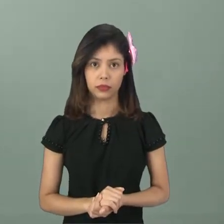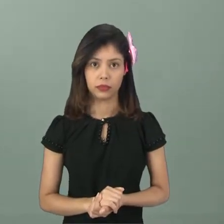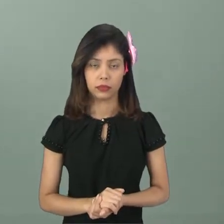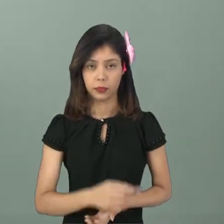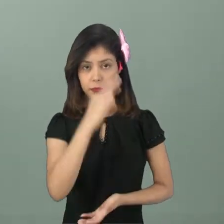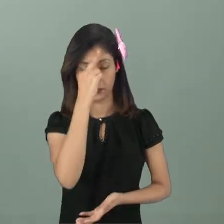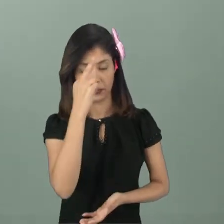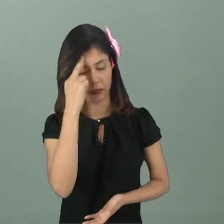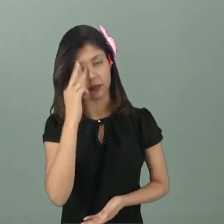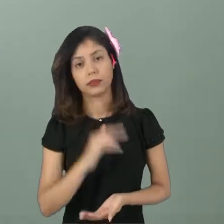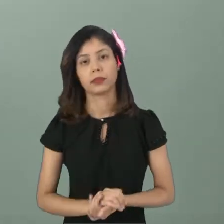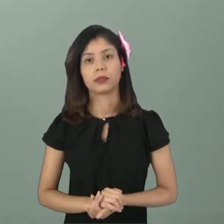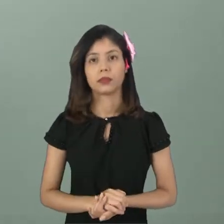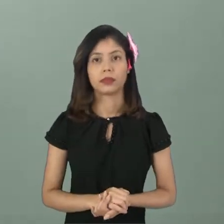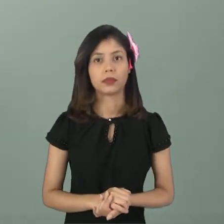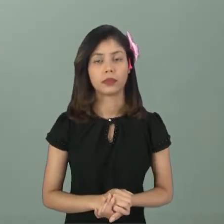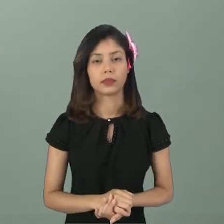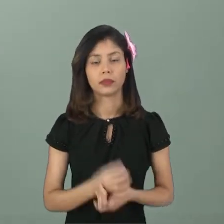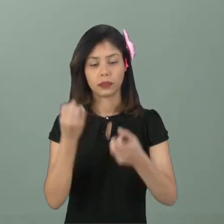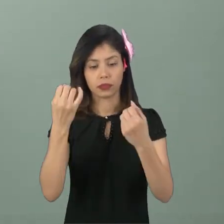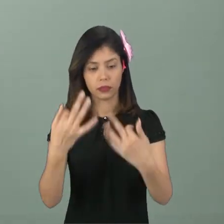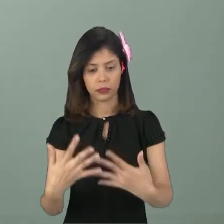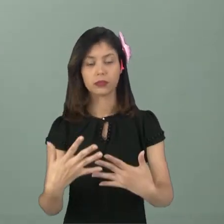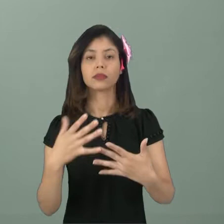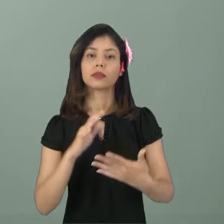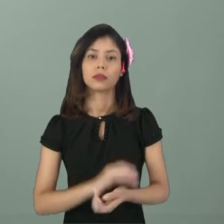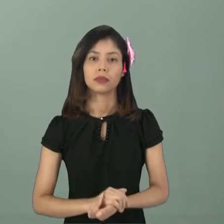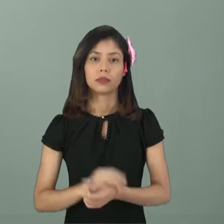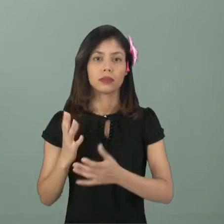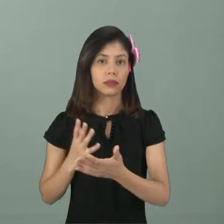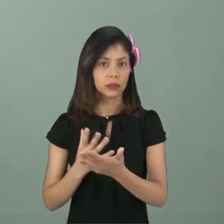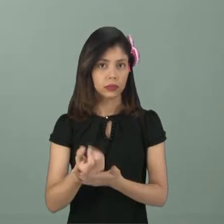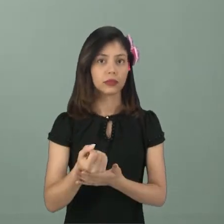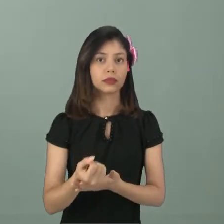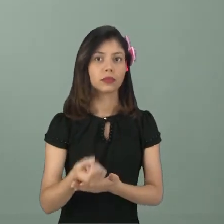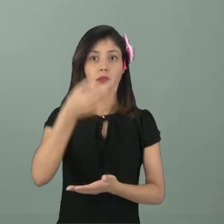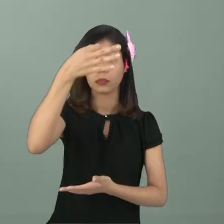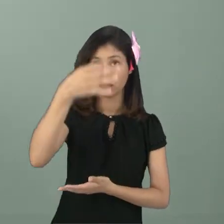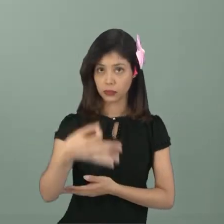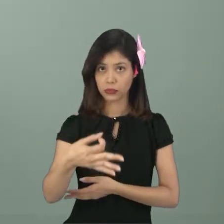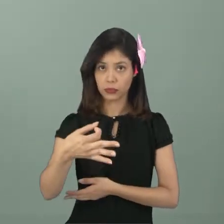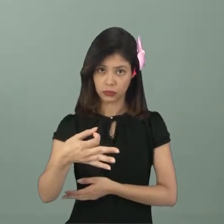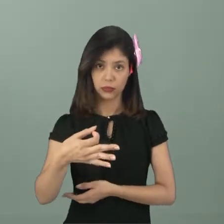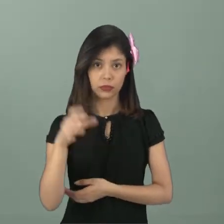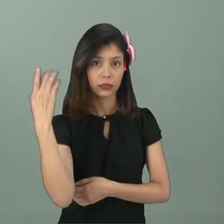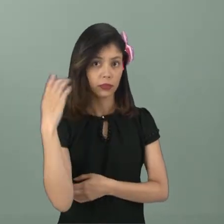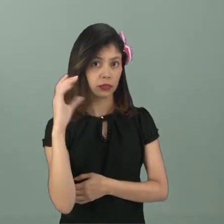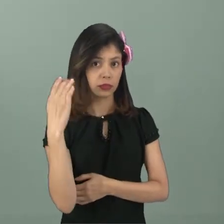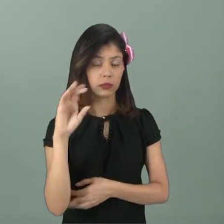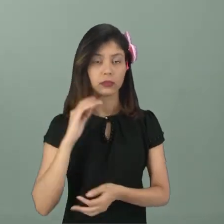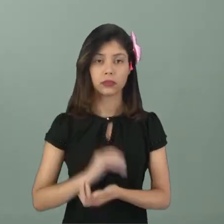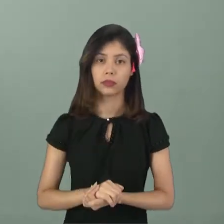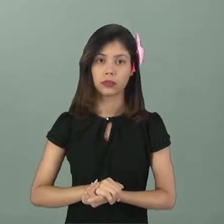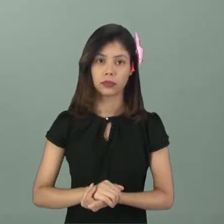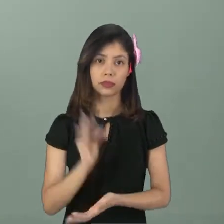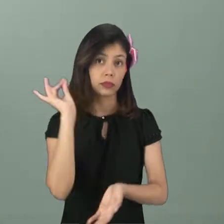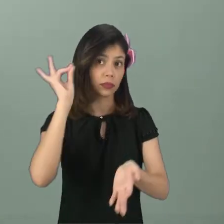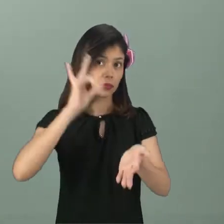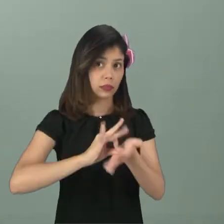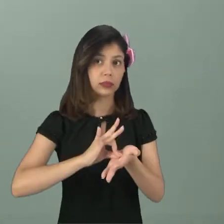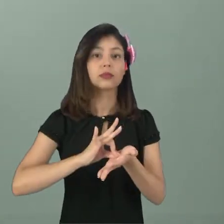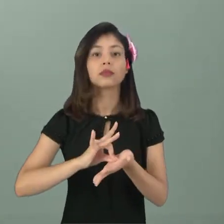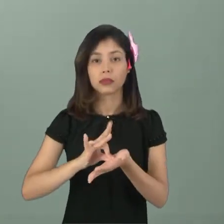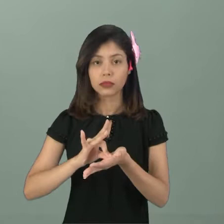dessas histórias que eles ouvem, eles vão buscar a confirmação científica, que é a confirmação